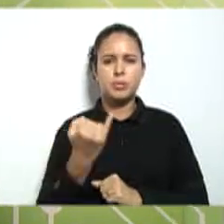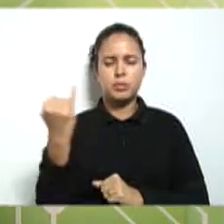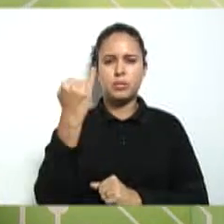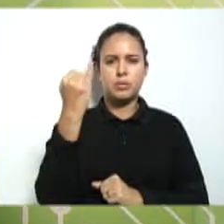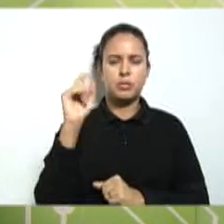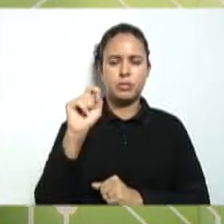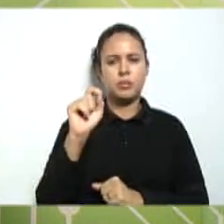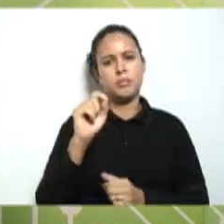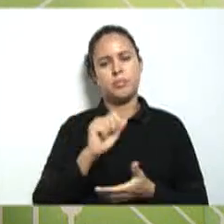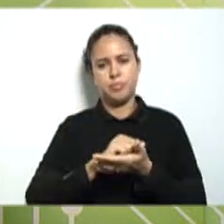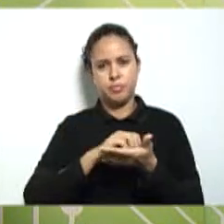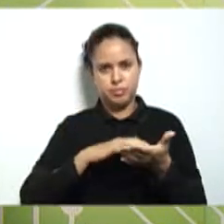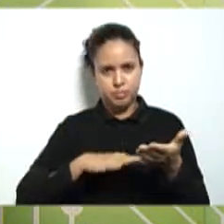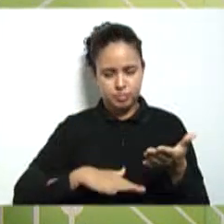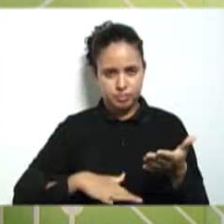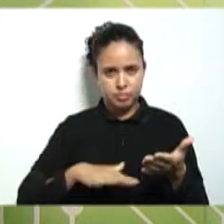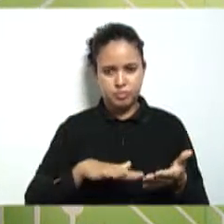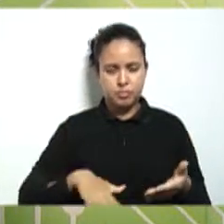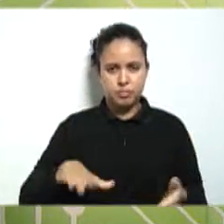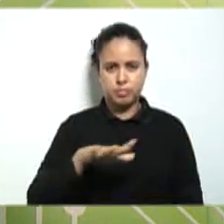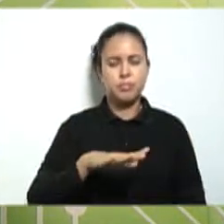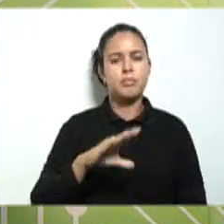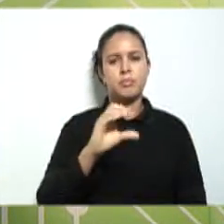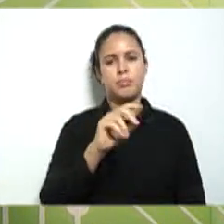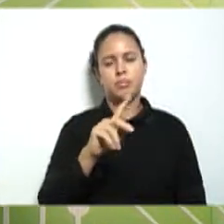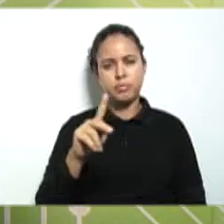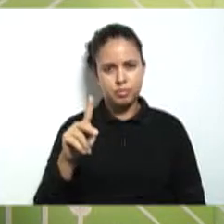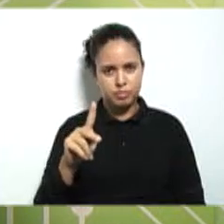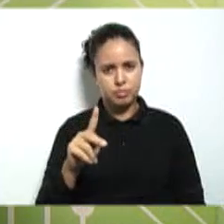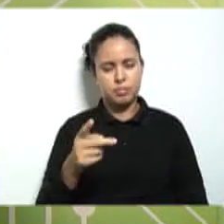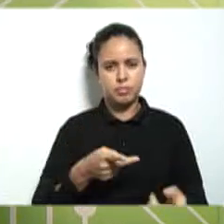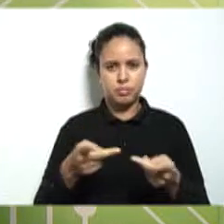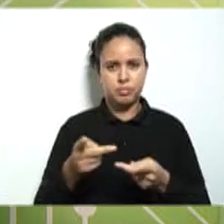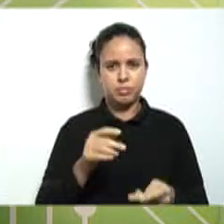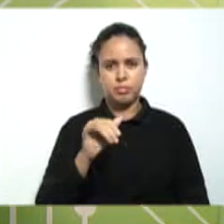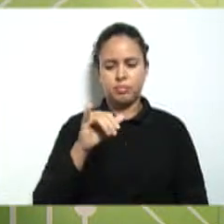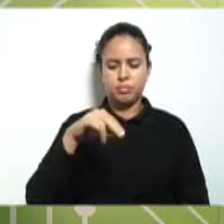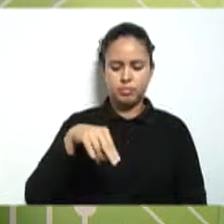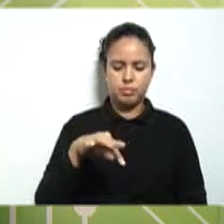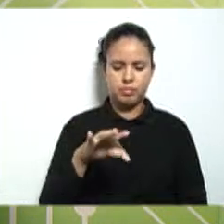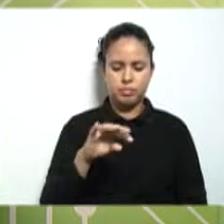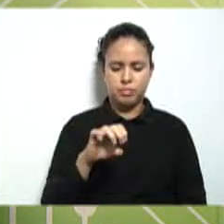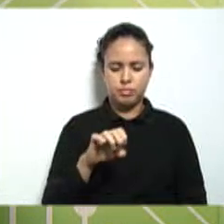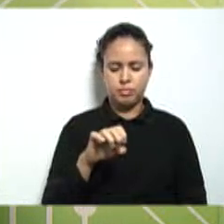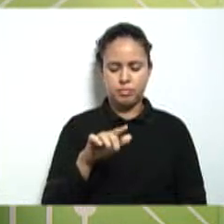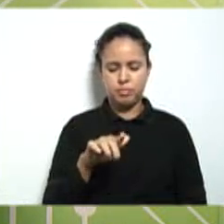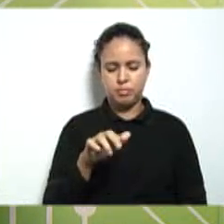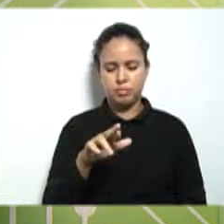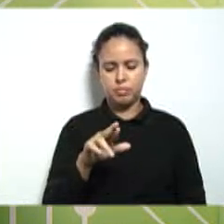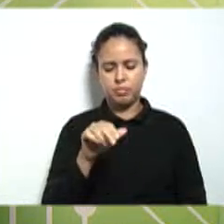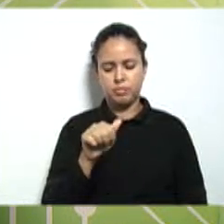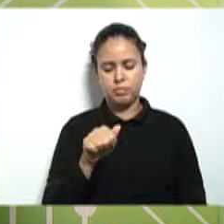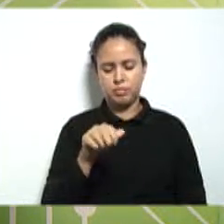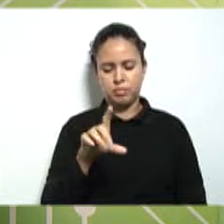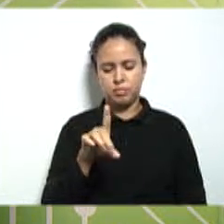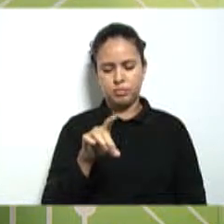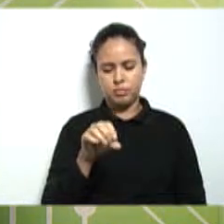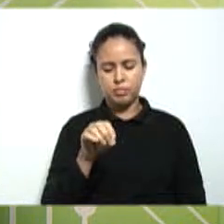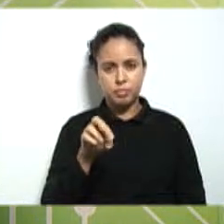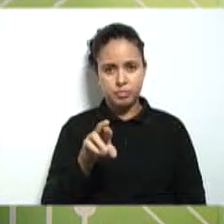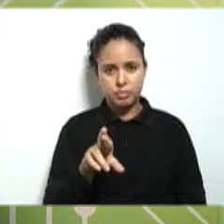desse trabalho do Ramos do Cooperativismo para o projeto integrador? Aqui, praticamente, vocês vão já